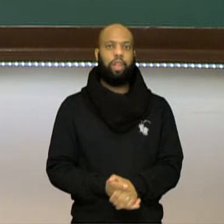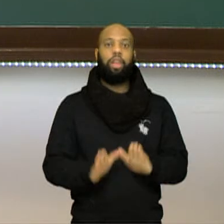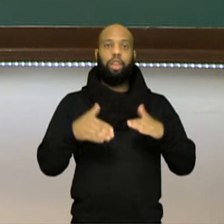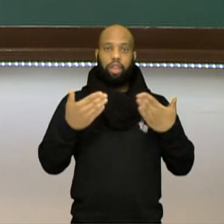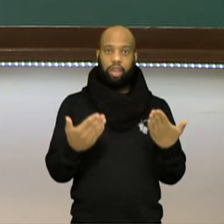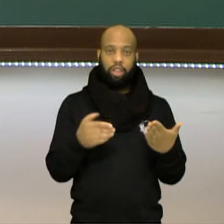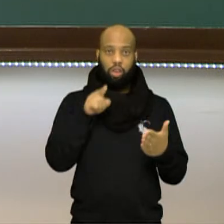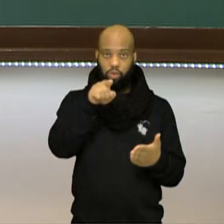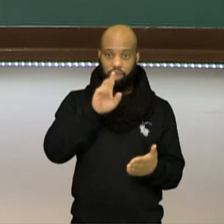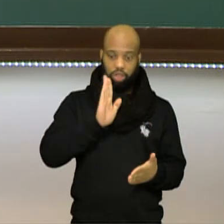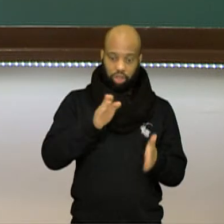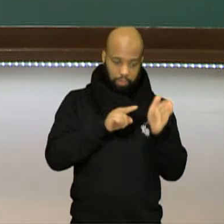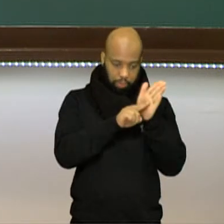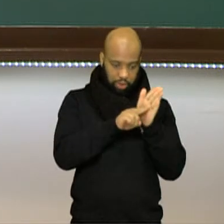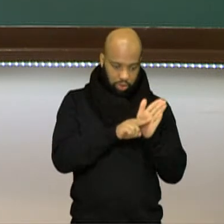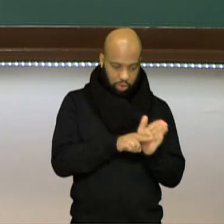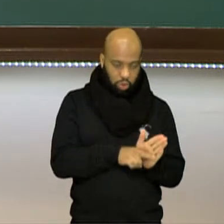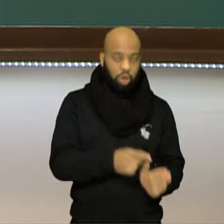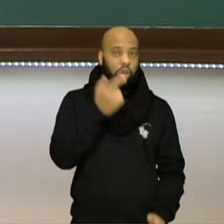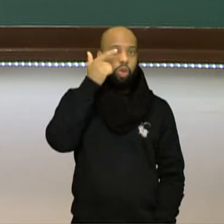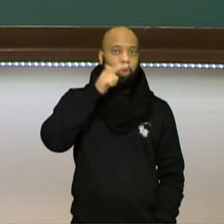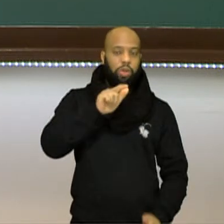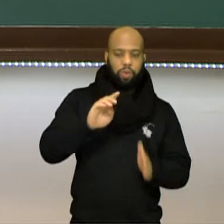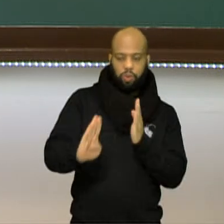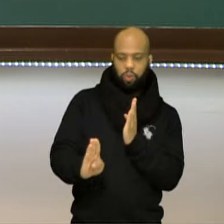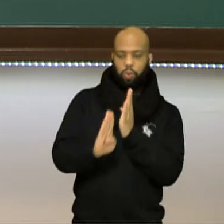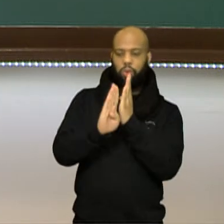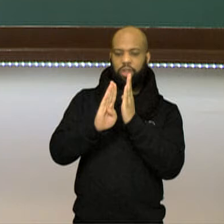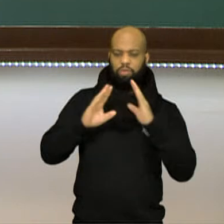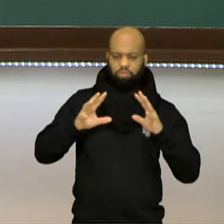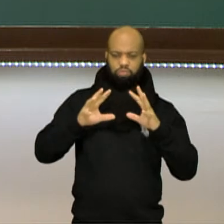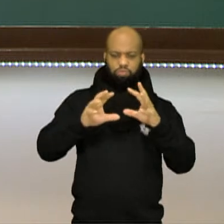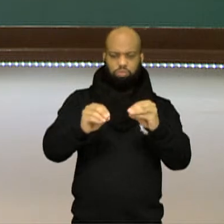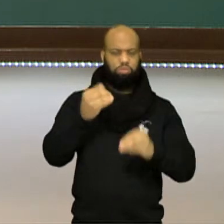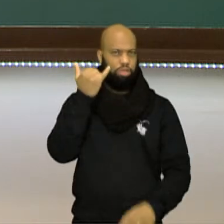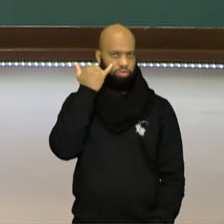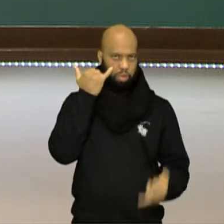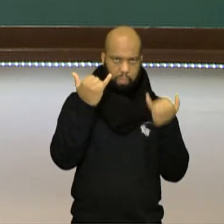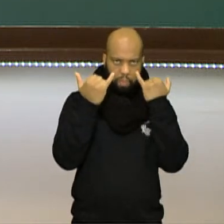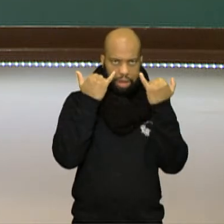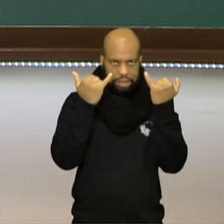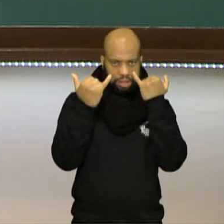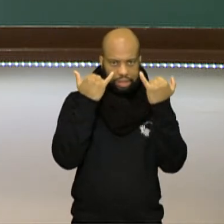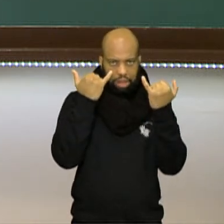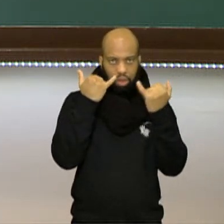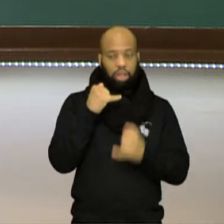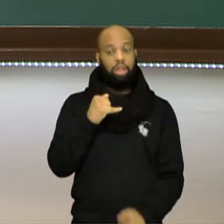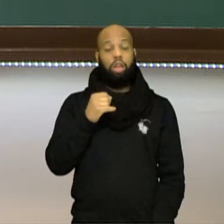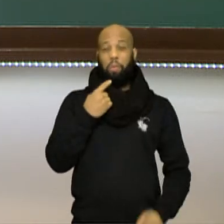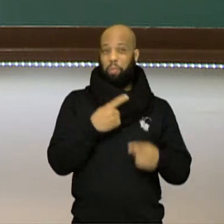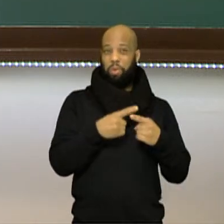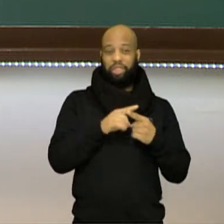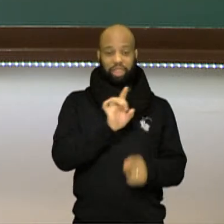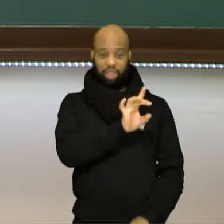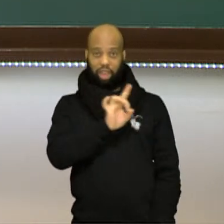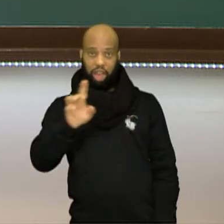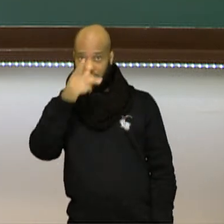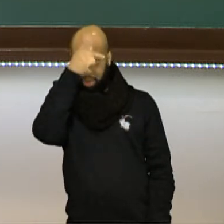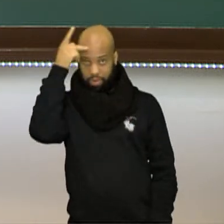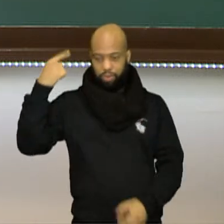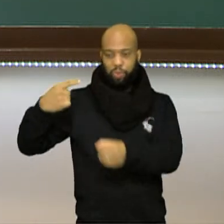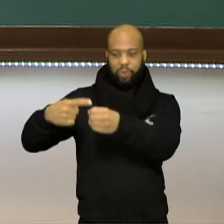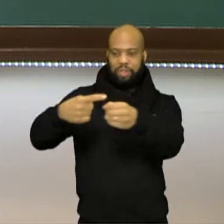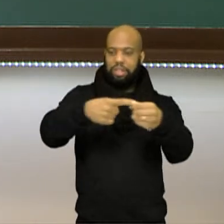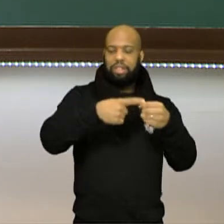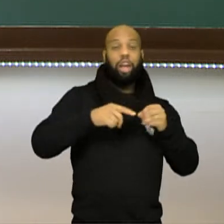E aí, pesquisou? Conseguiu encontrar todas essas informações lá? Claro que cada um aí está no município, então tem